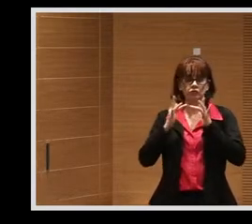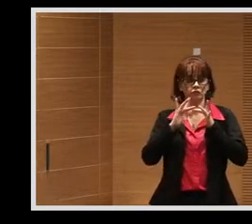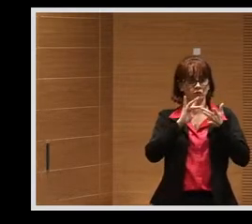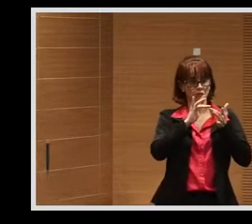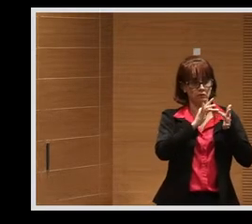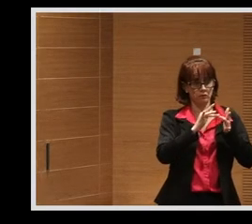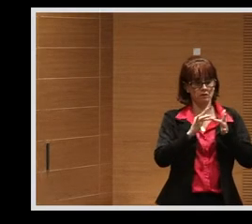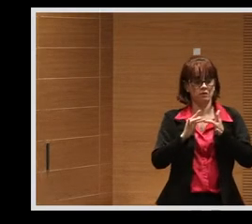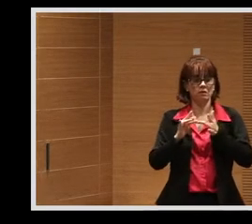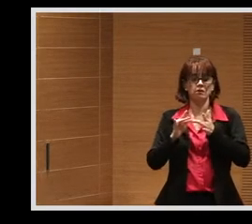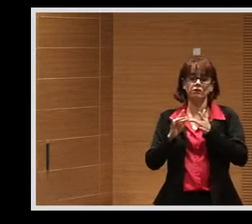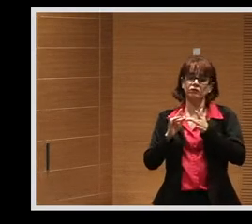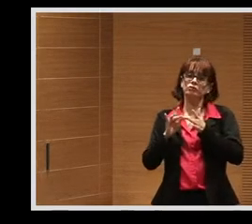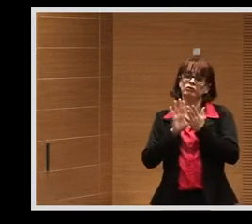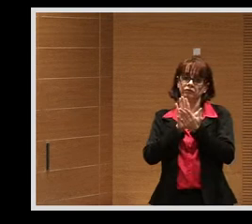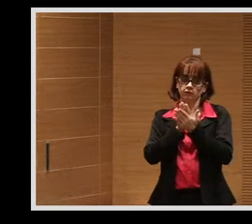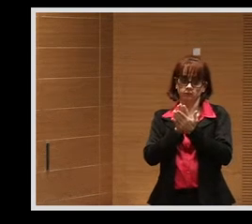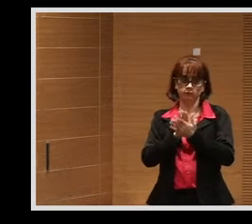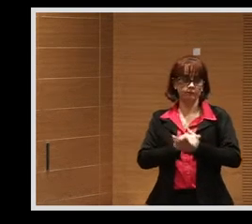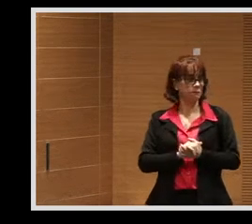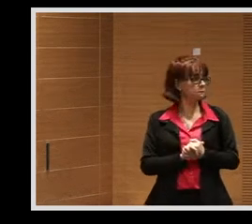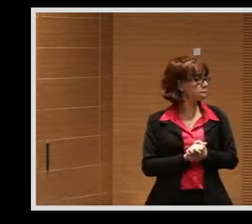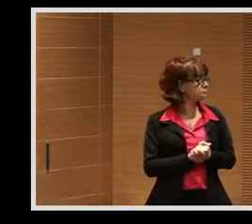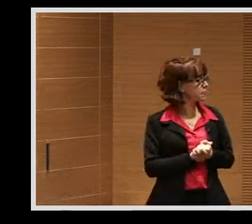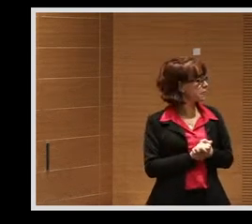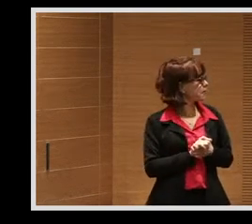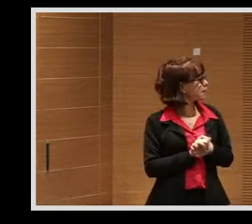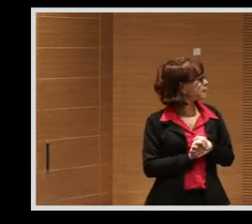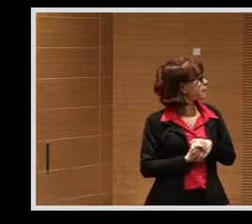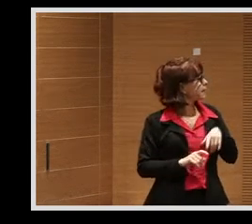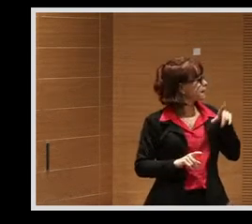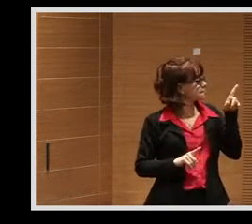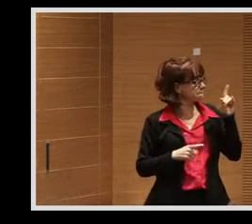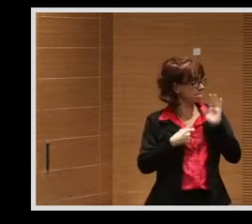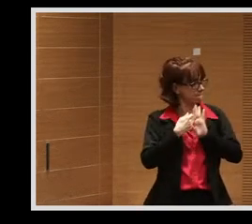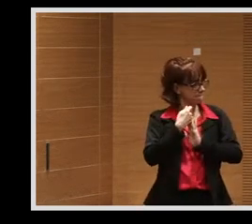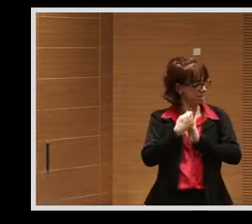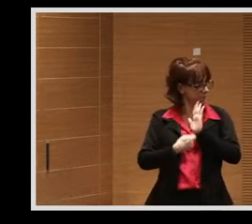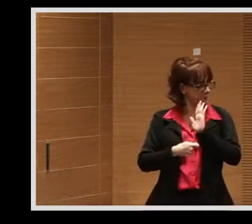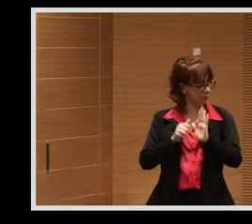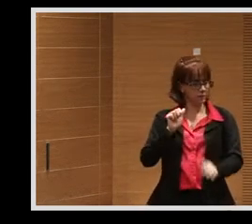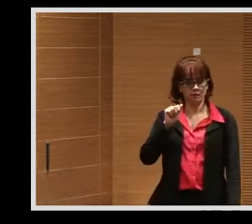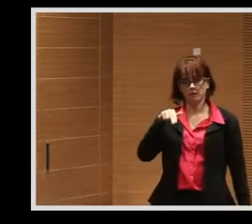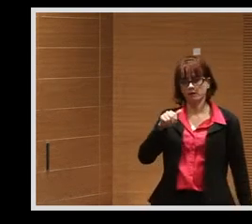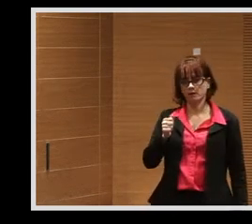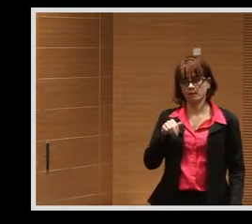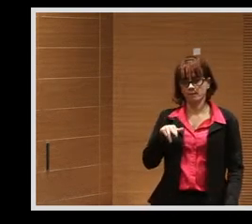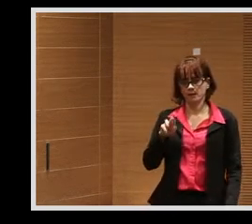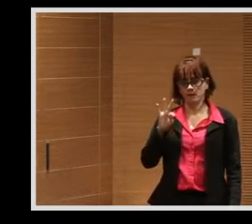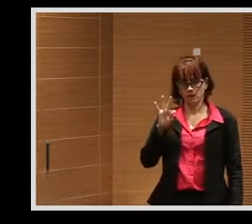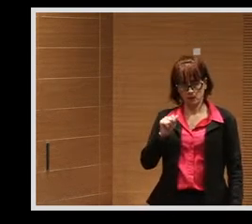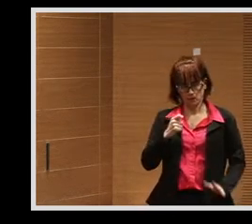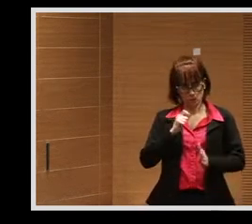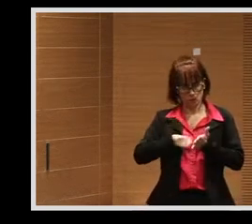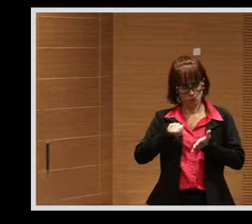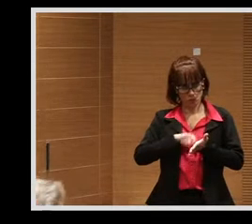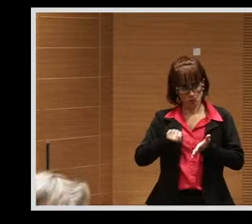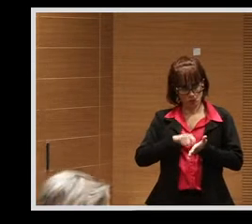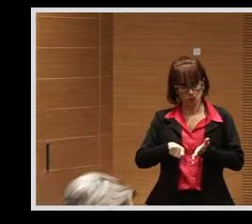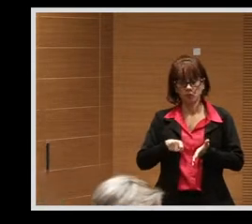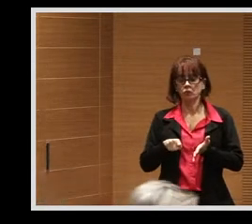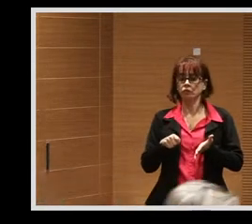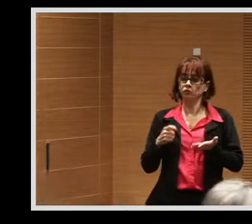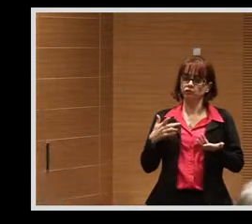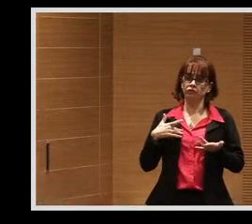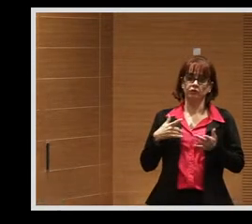de enfrentar. Esse texto, engraçado, é um textinho que acho que a Ana Marta Loboski, amadíssima também, uma das pessoas que mais, uma